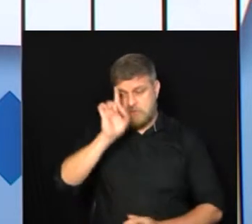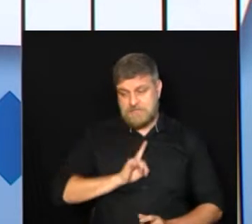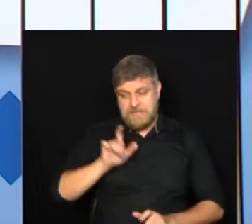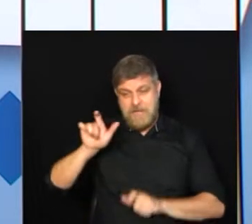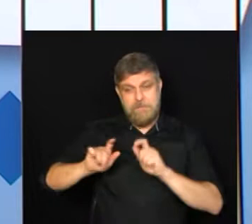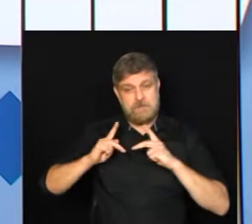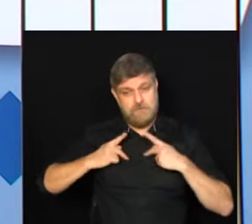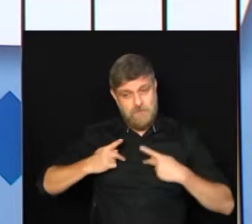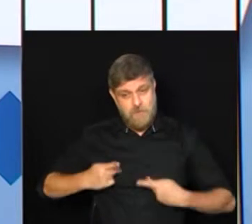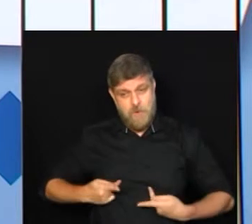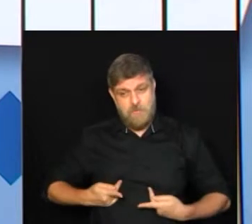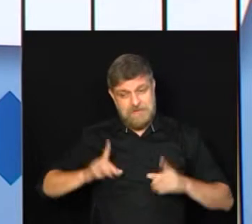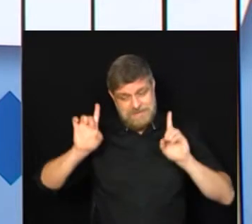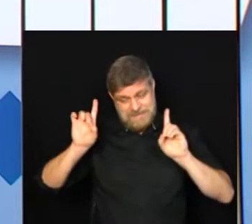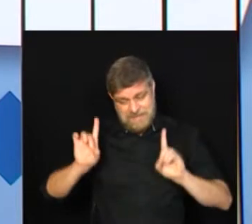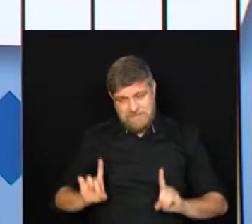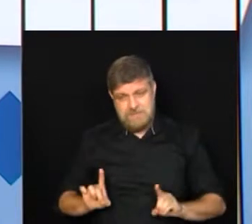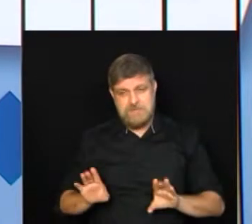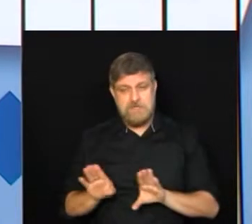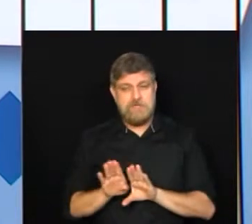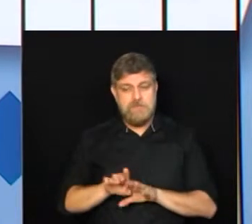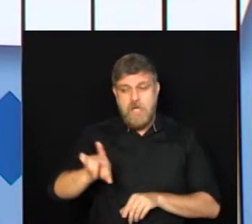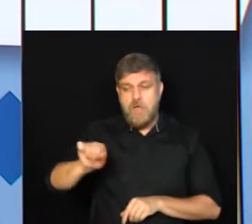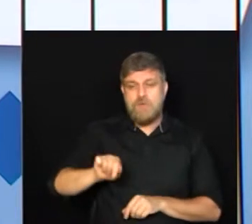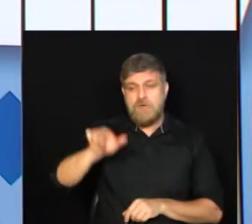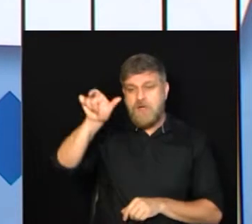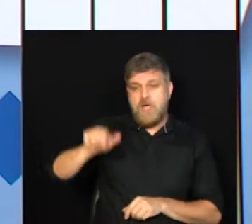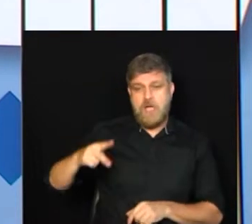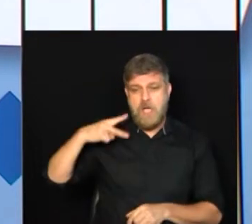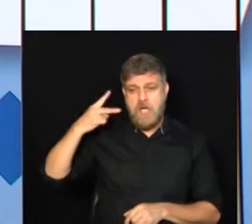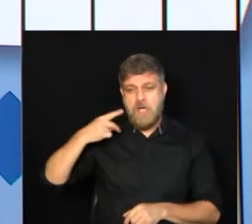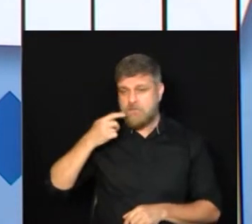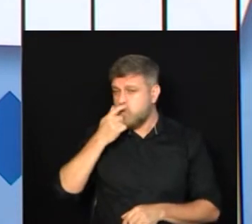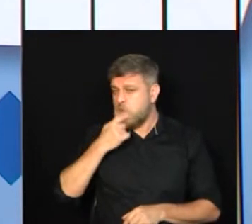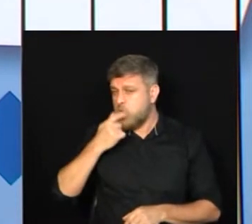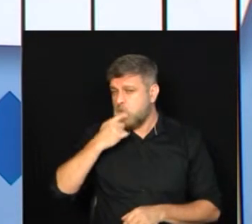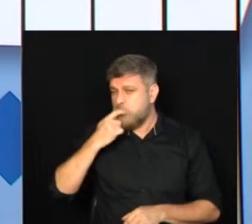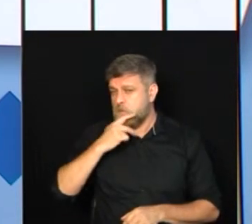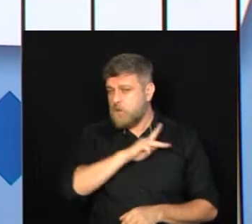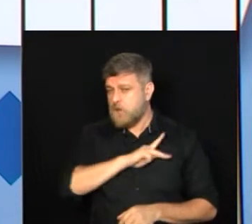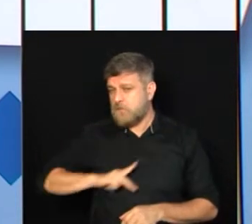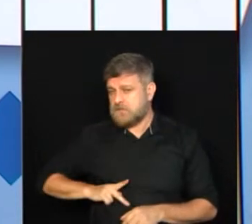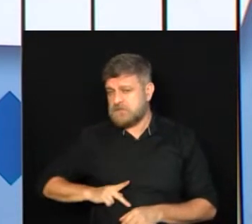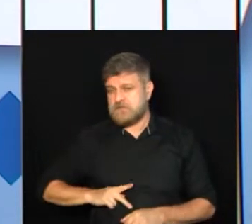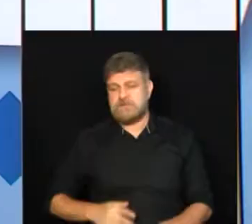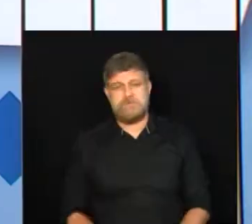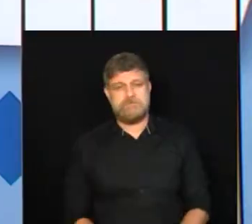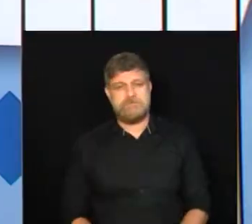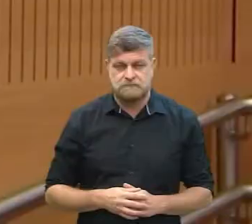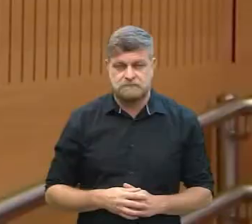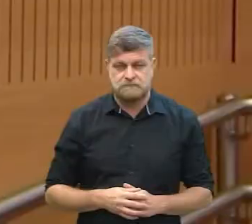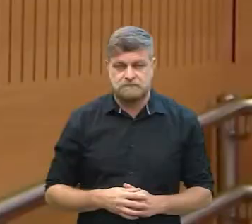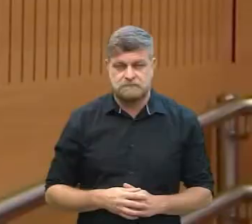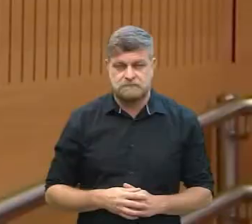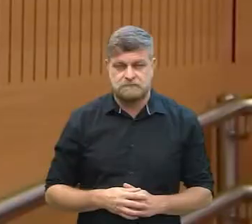Pessoas com Deficiência escolheu o vereador Marrom Cunha para presidir os trabalhos.